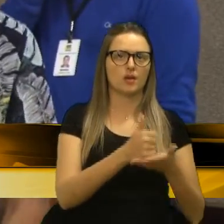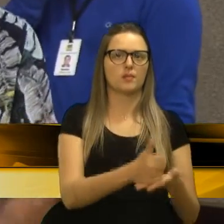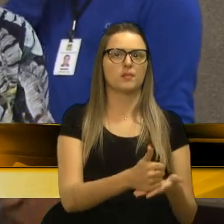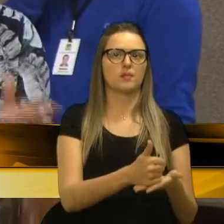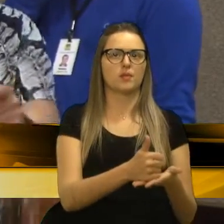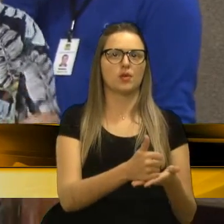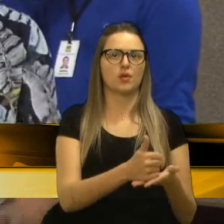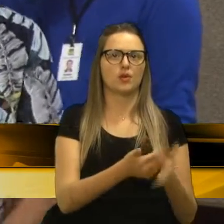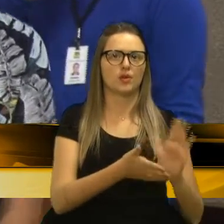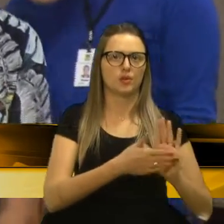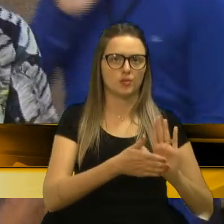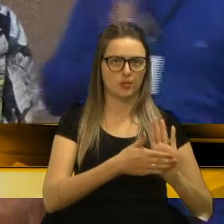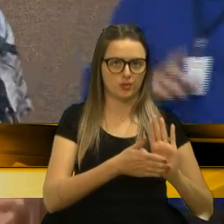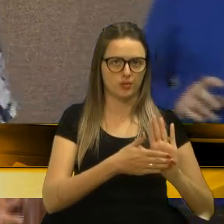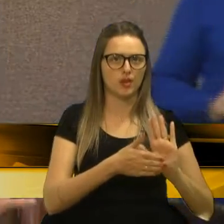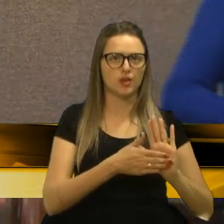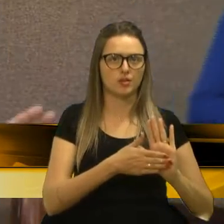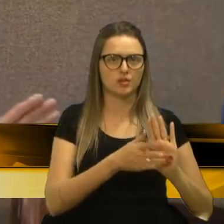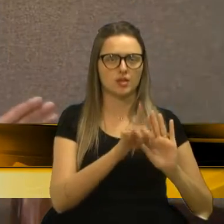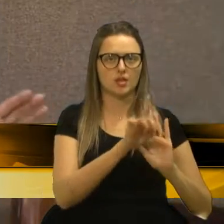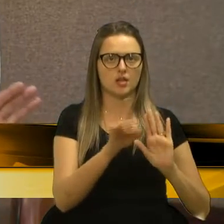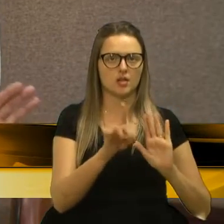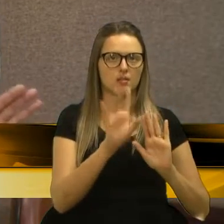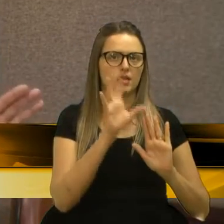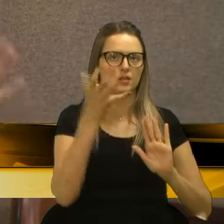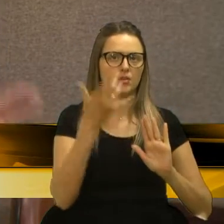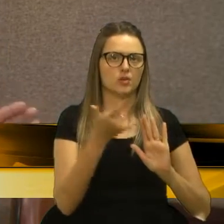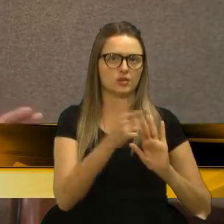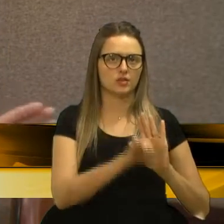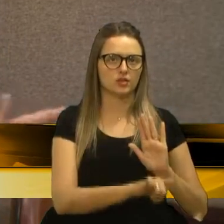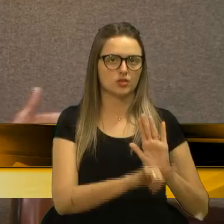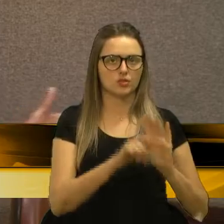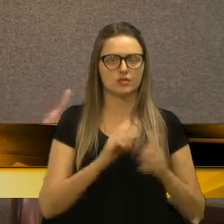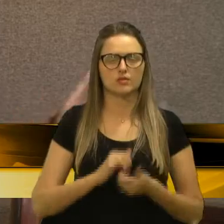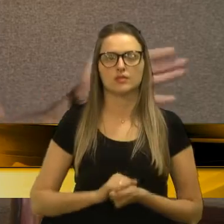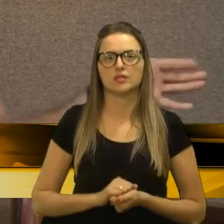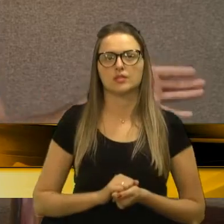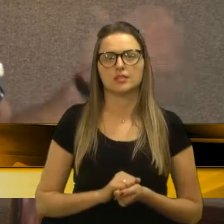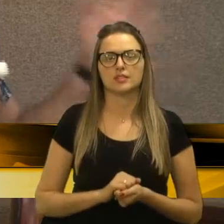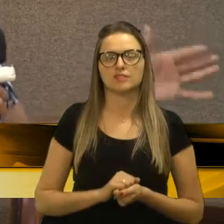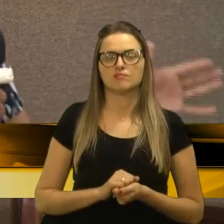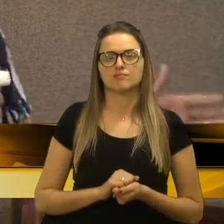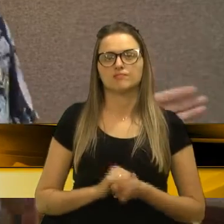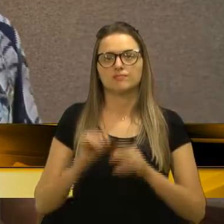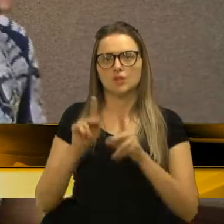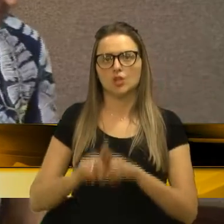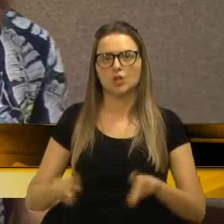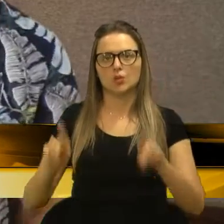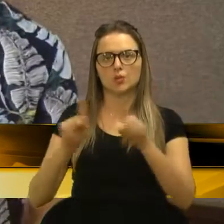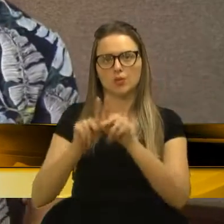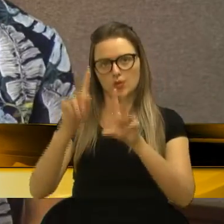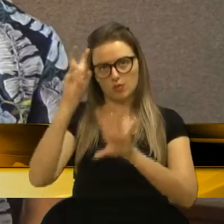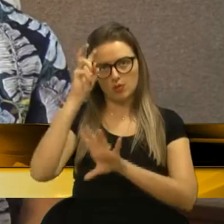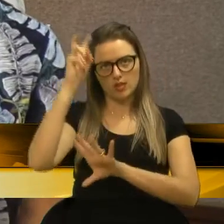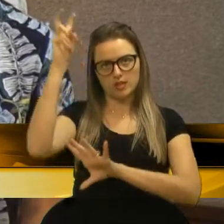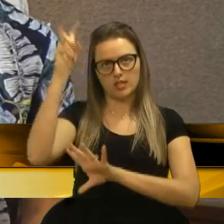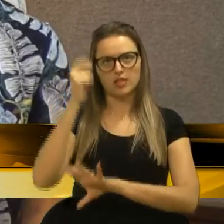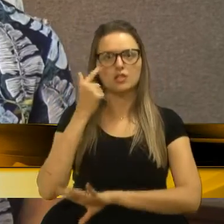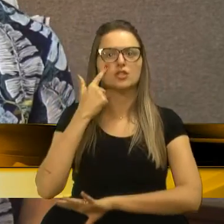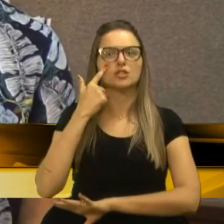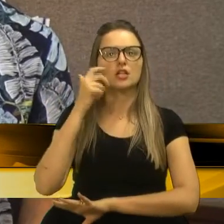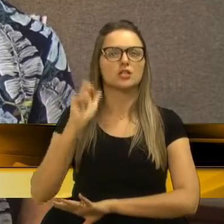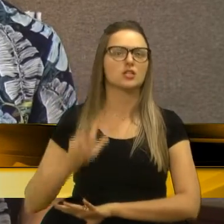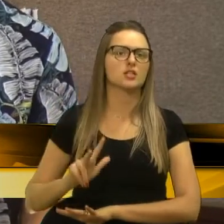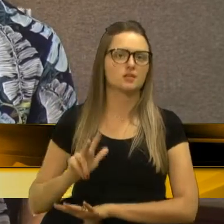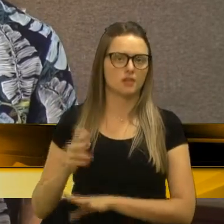esse pacote, para não deixar que isso aconteça, e aí o povo ficar inteligente e esperto